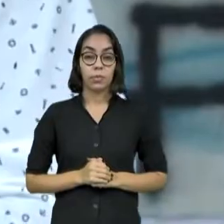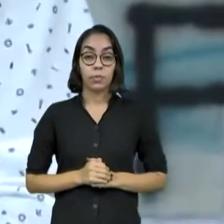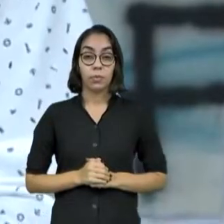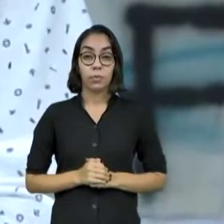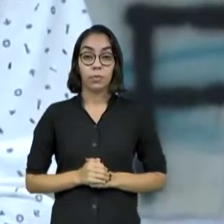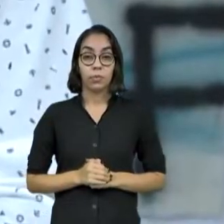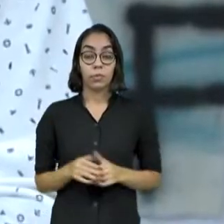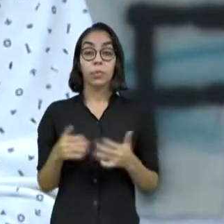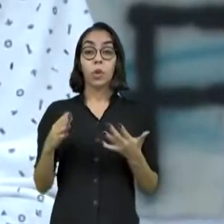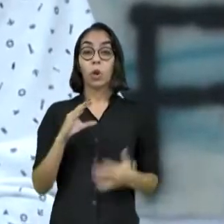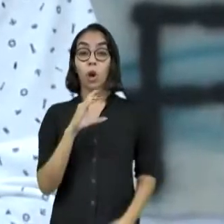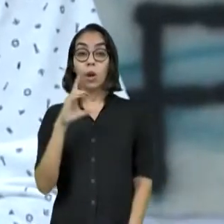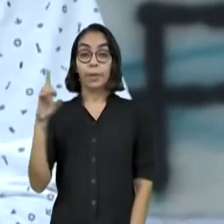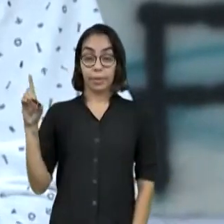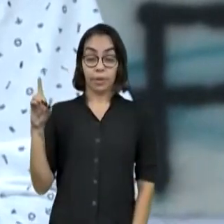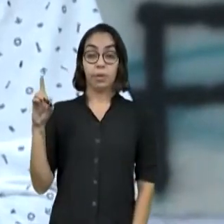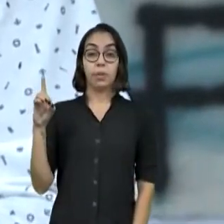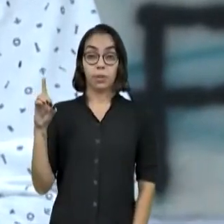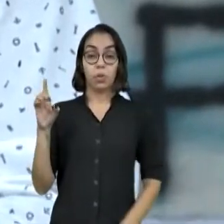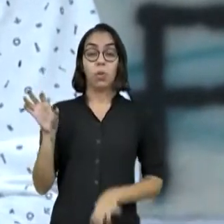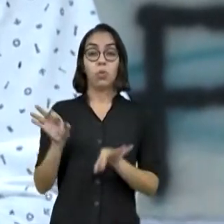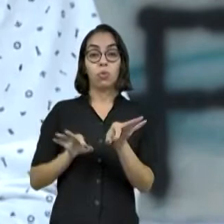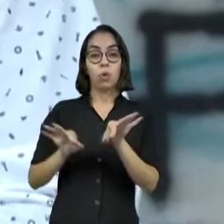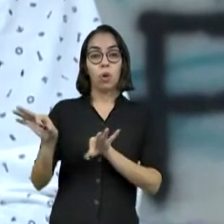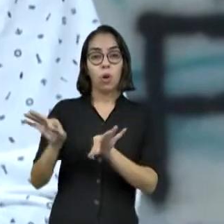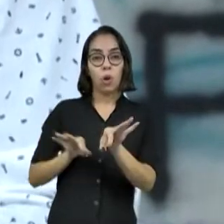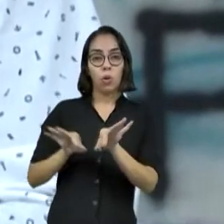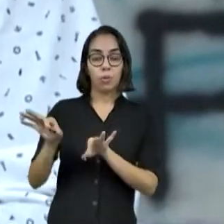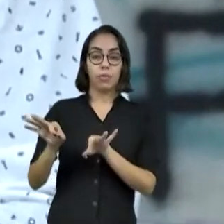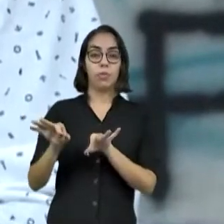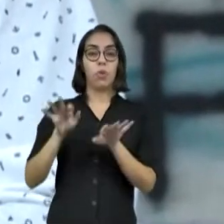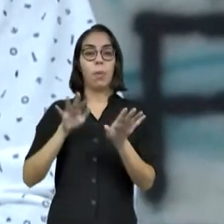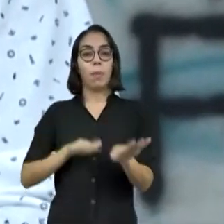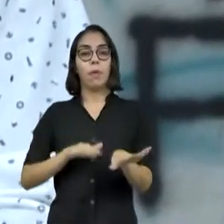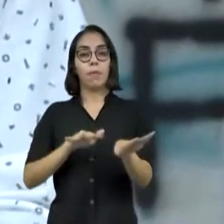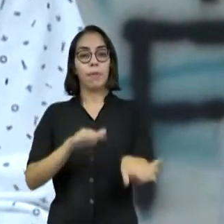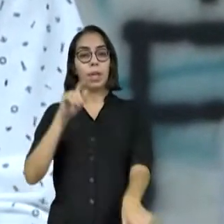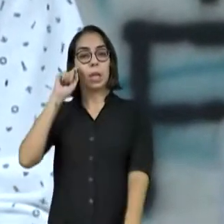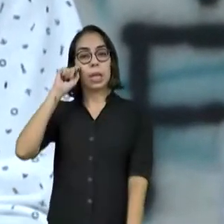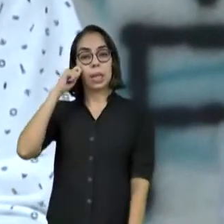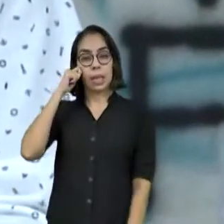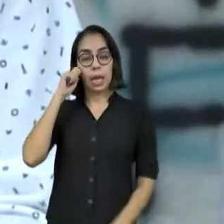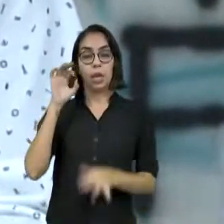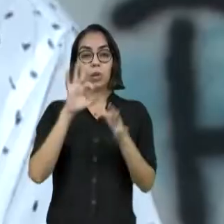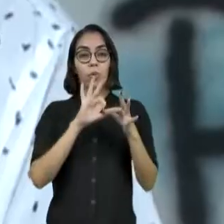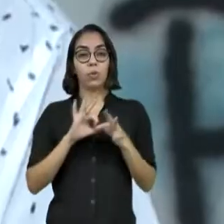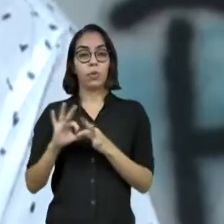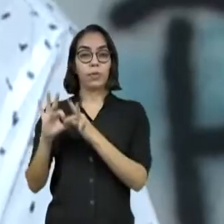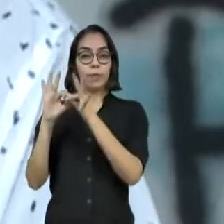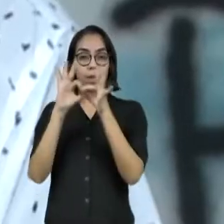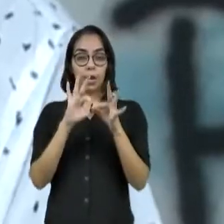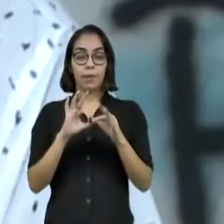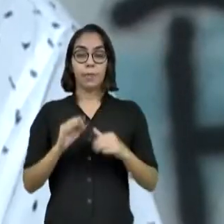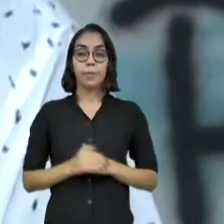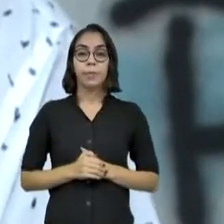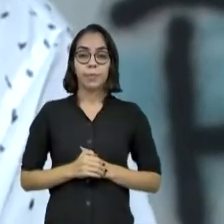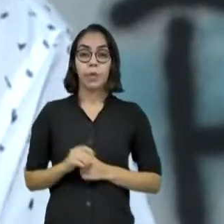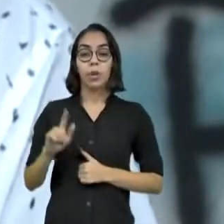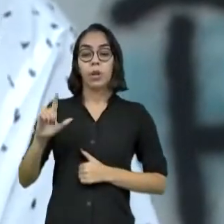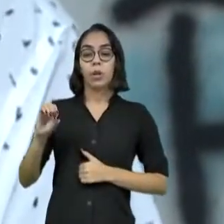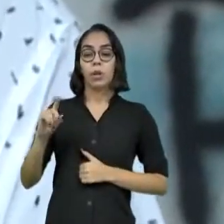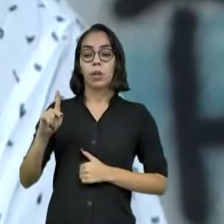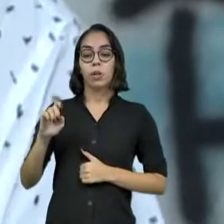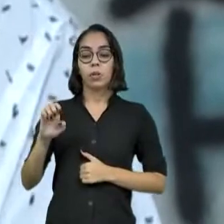34,5%. Coordenador de articulação de base do Movimento Negro Unificado da APOC, Kim Lopes, ressalta